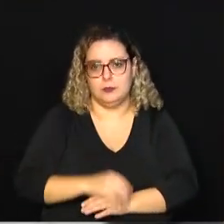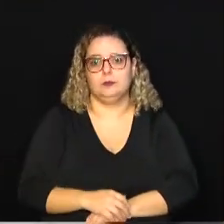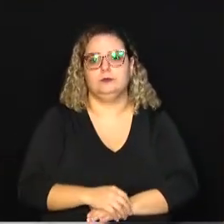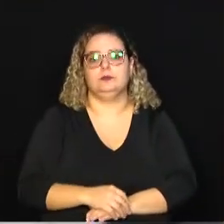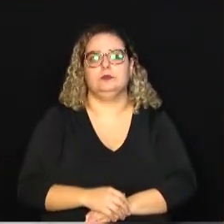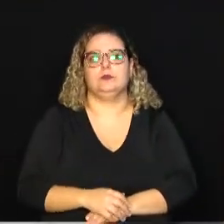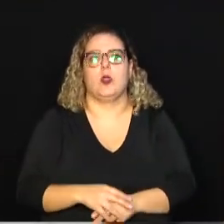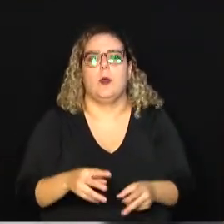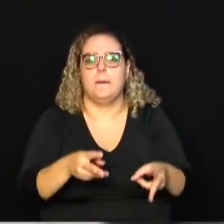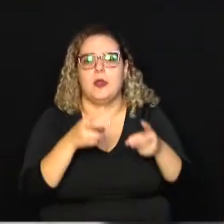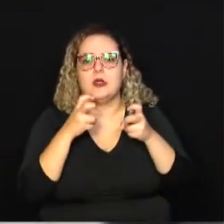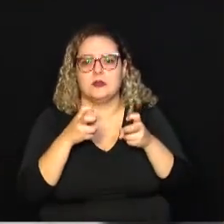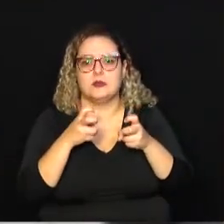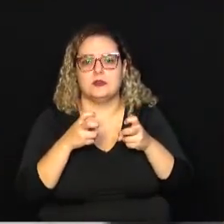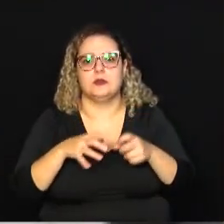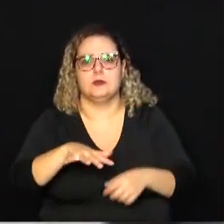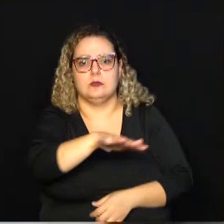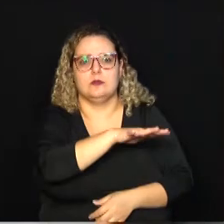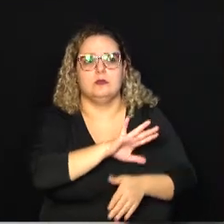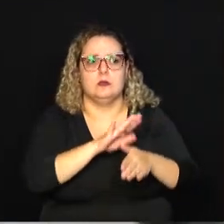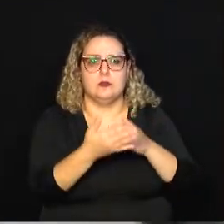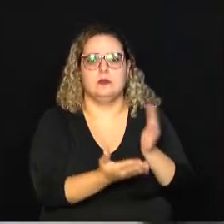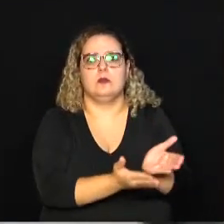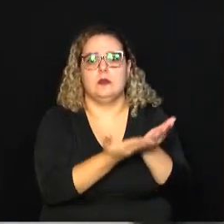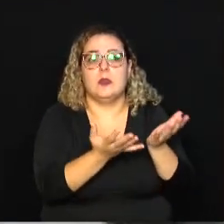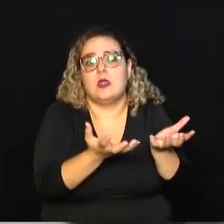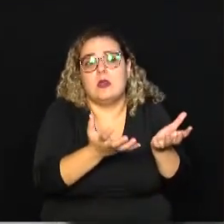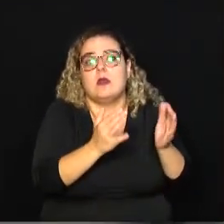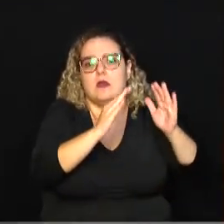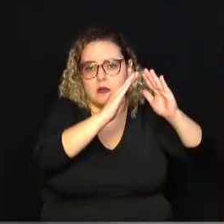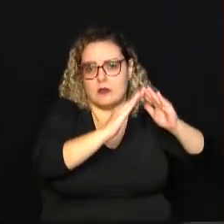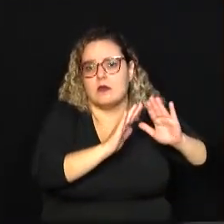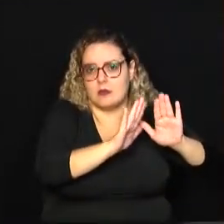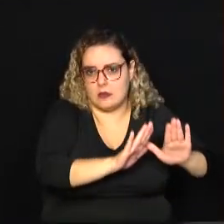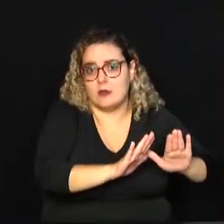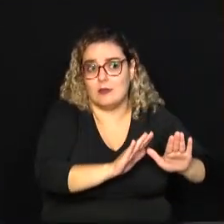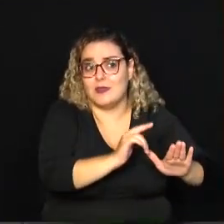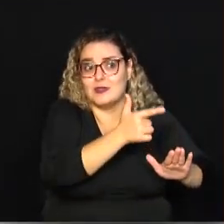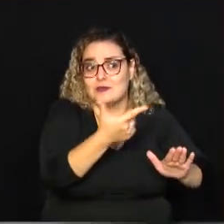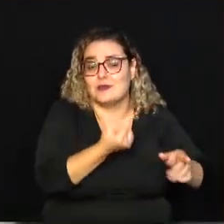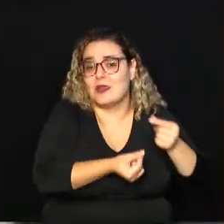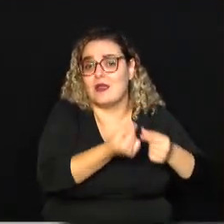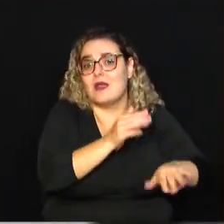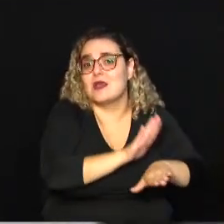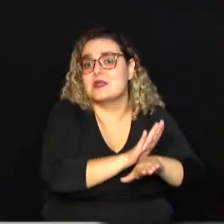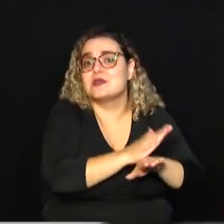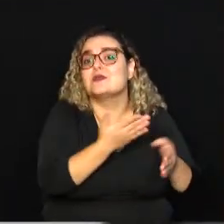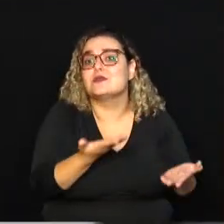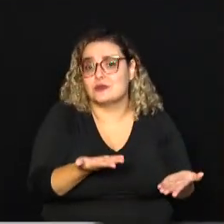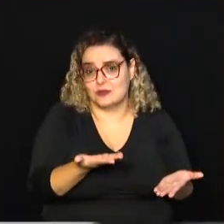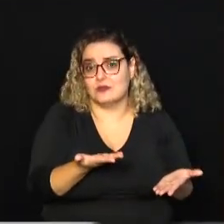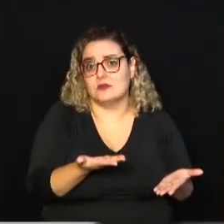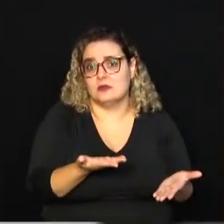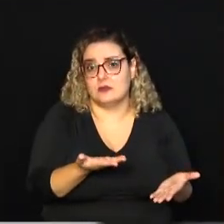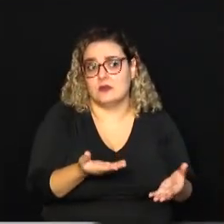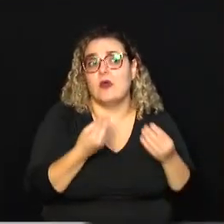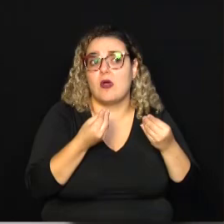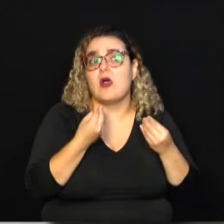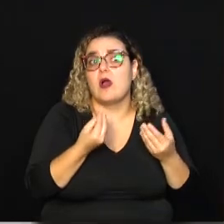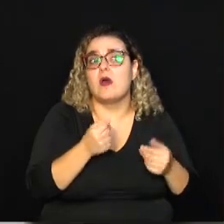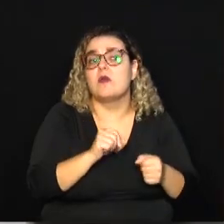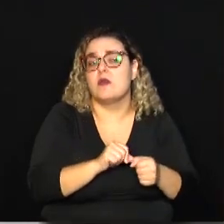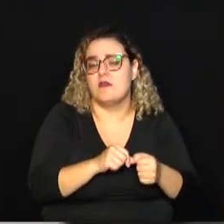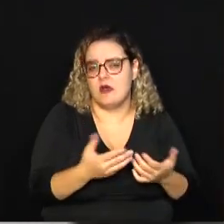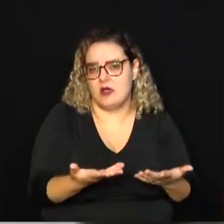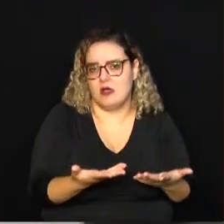que a população da periferia até quer ficar em casa, mas sem uma ajuda financeira, né, do poder público,